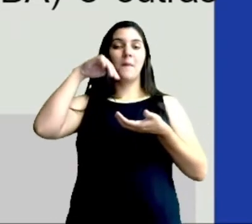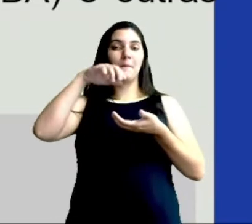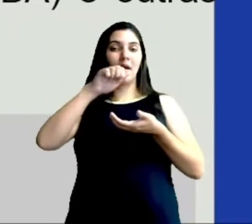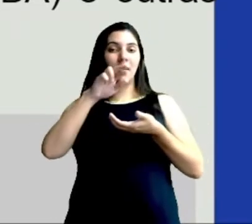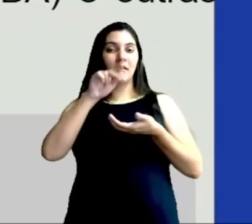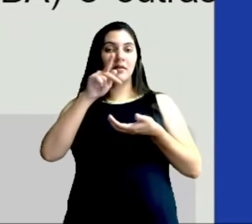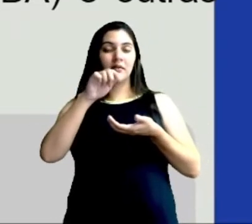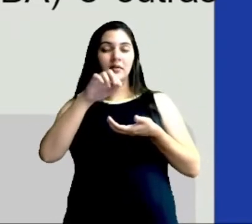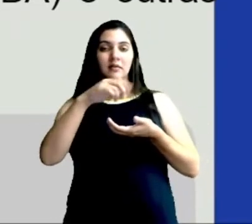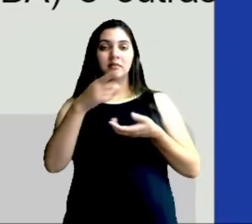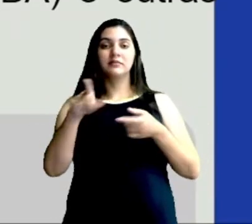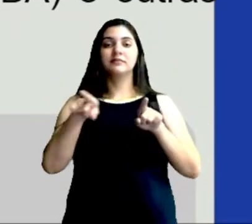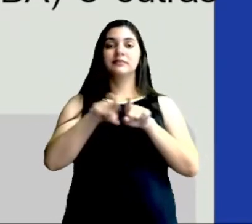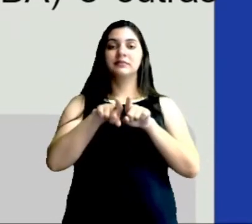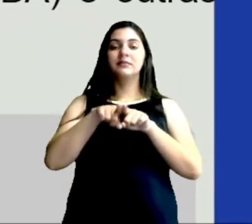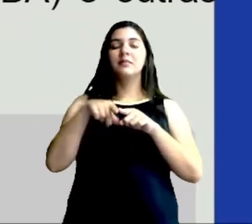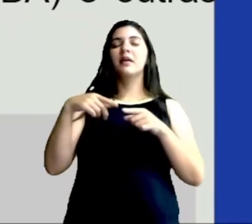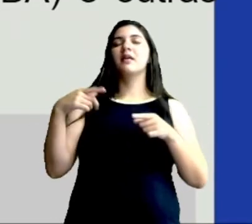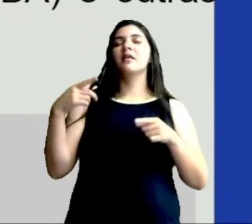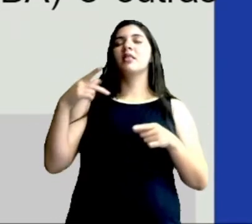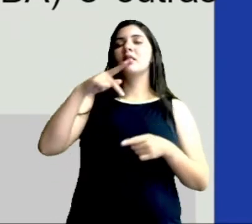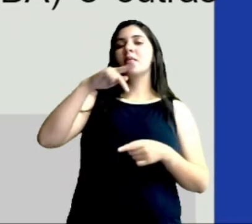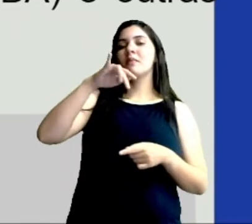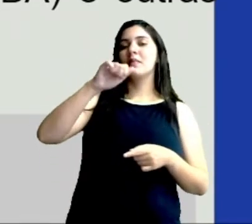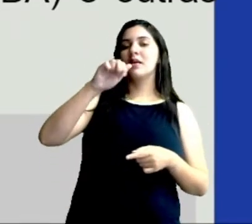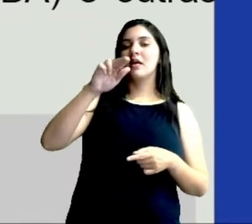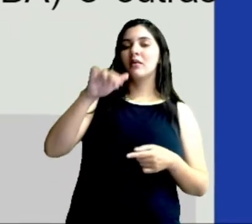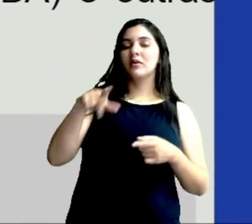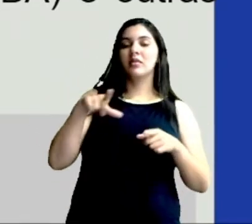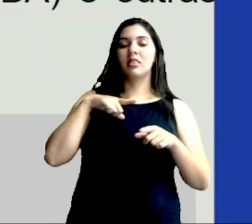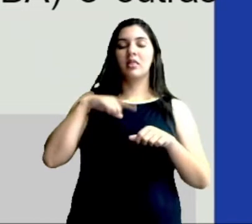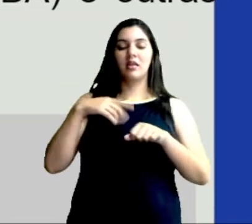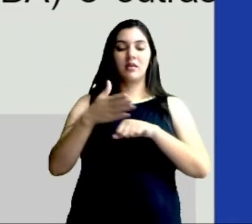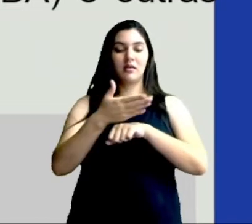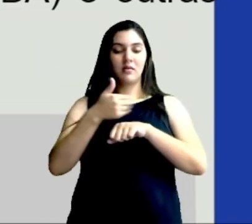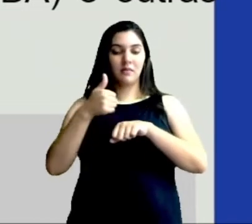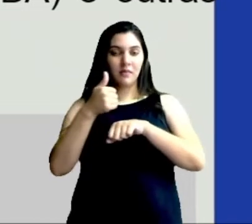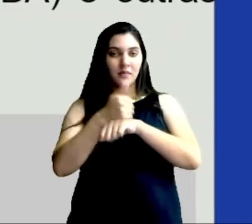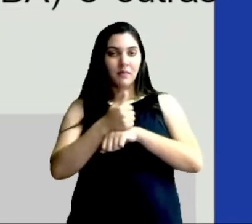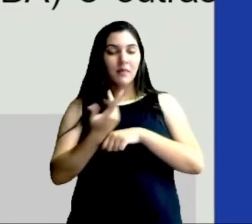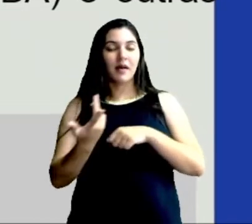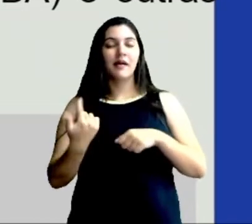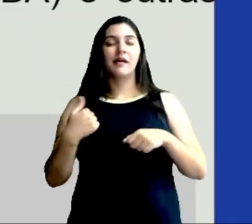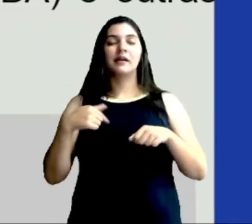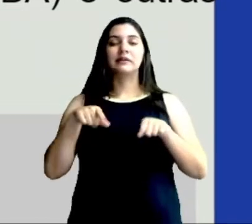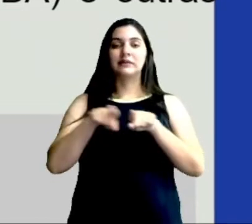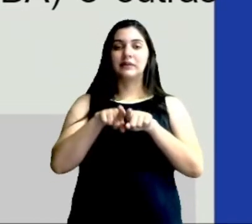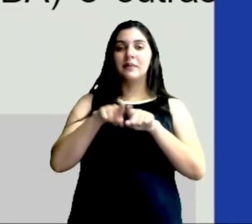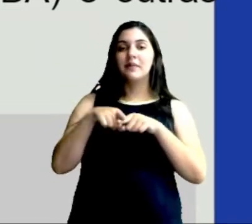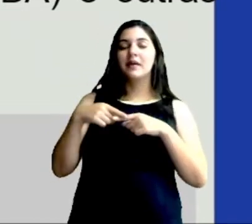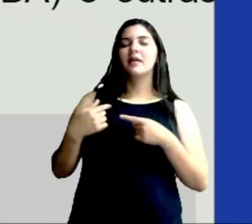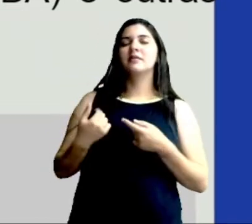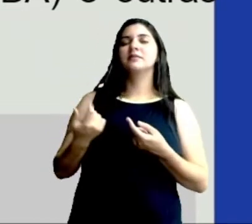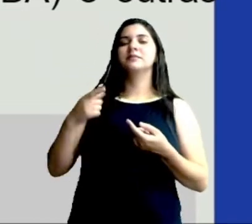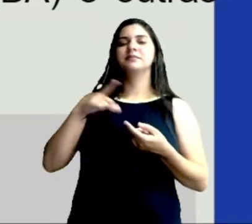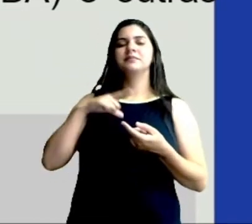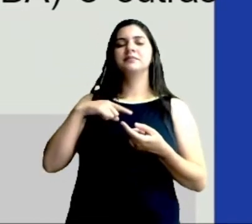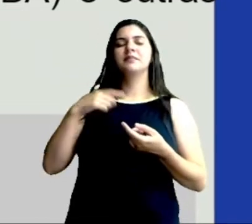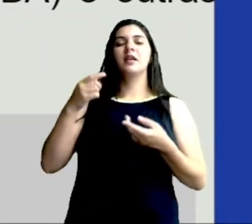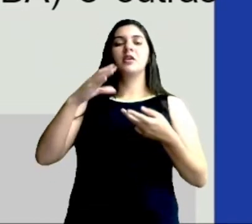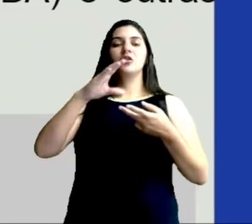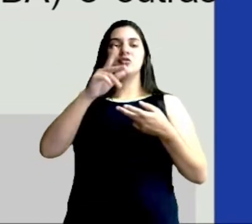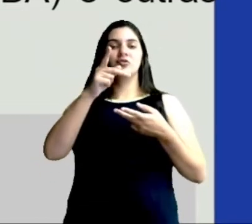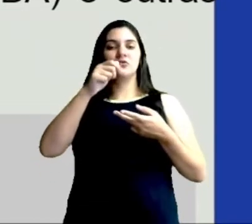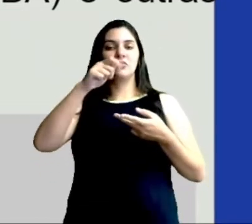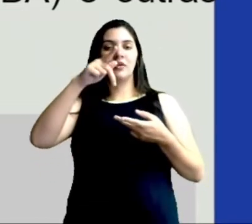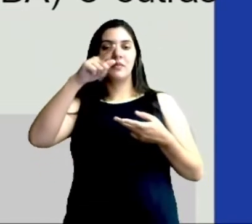Delta do Rio Parnaíba, do Piauí, Parque Nacional da Serra da Capivara, também no Piauí, a Chapada da Diamantina,